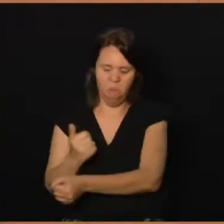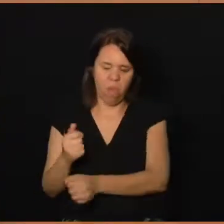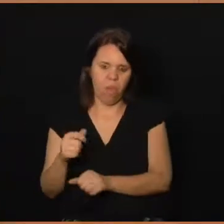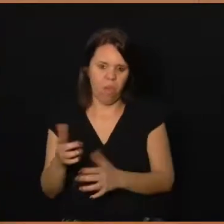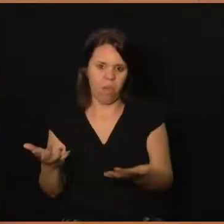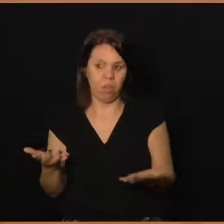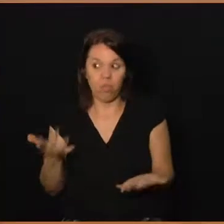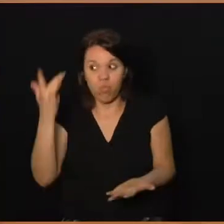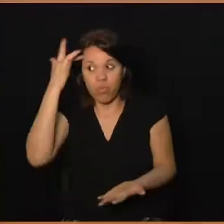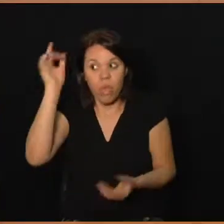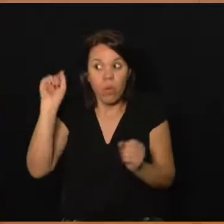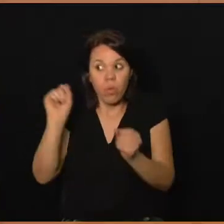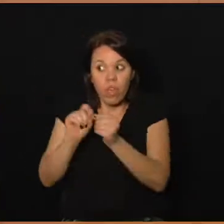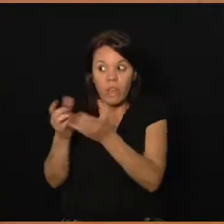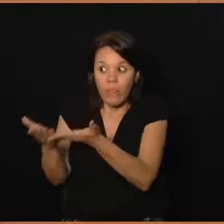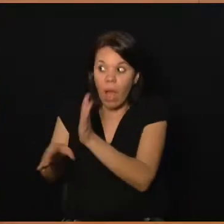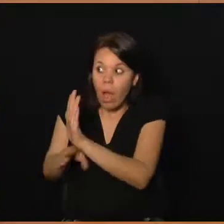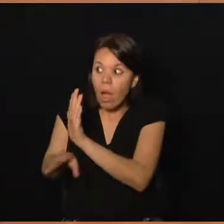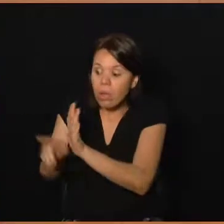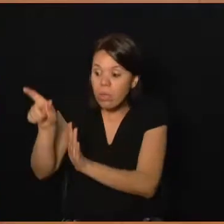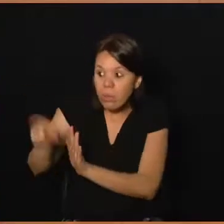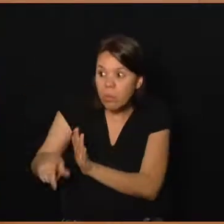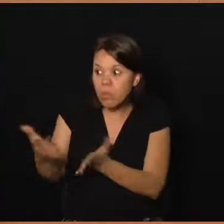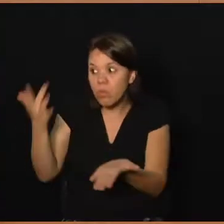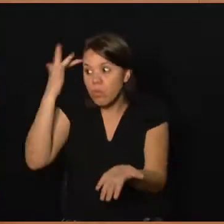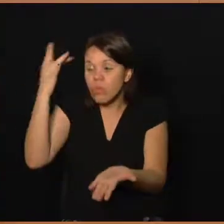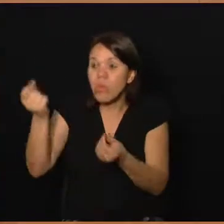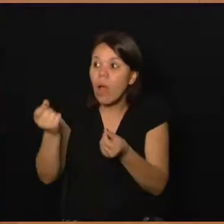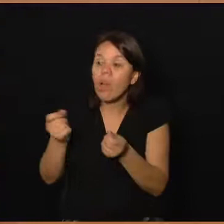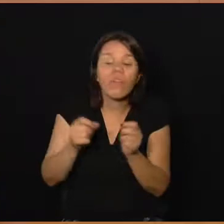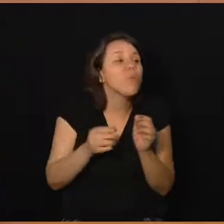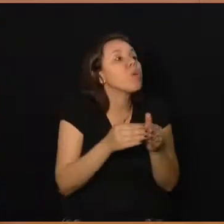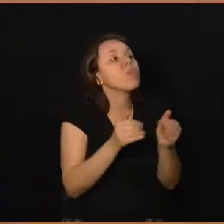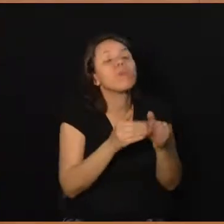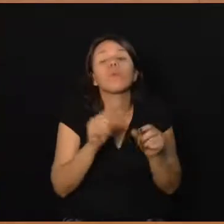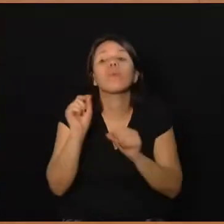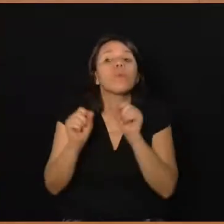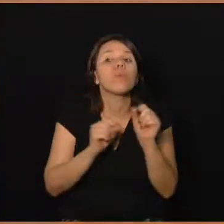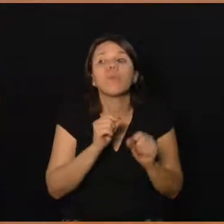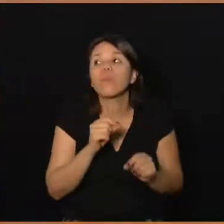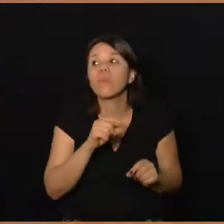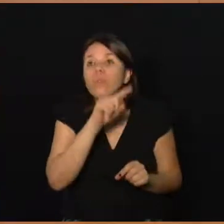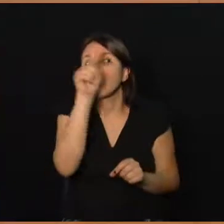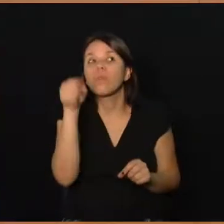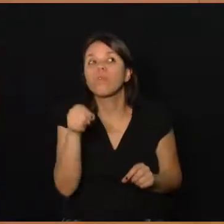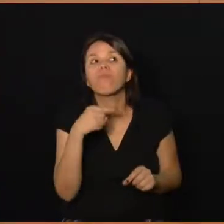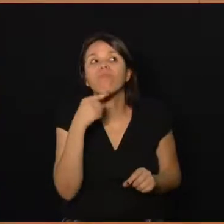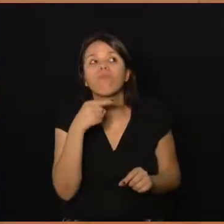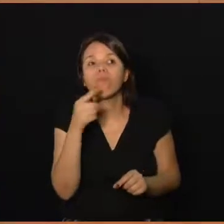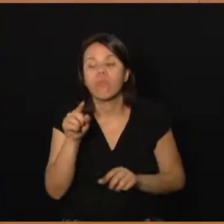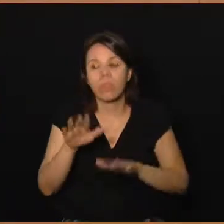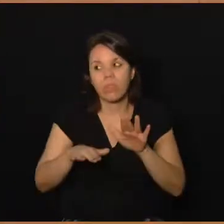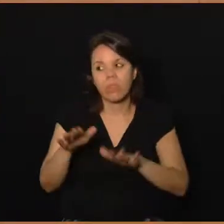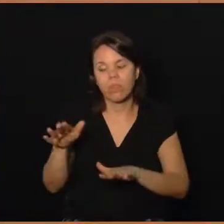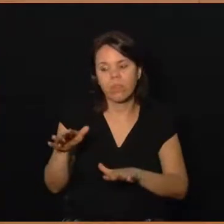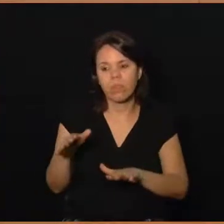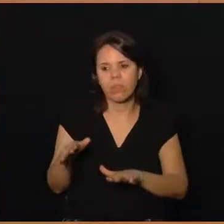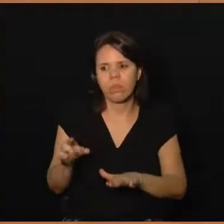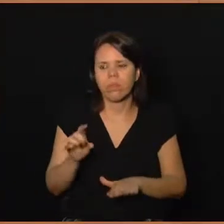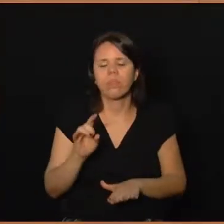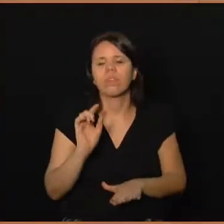o que faz. Você não sabe para quem pedir ajuda. E normalmente aparecem